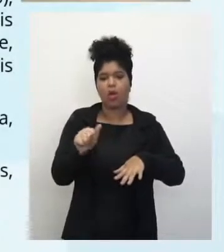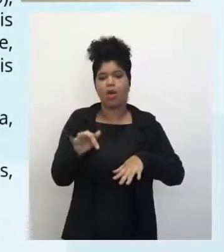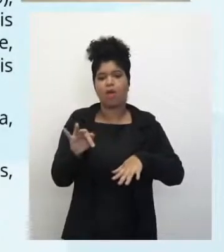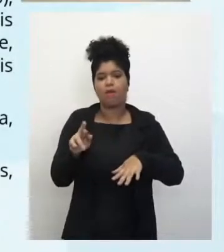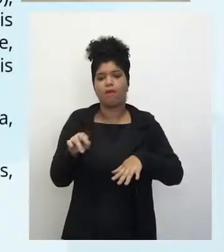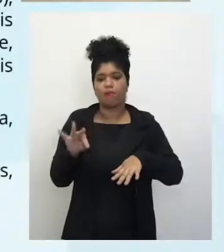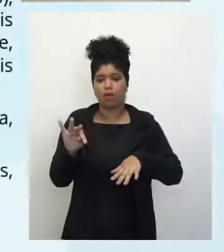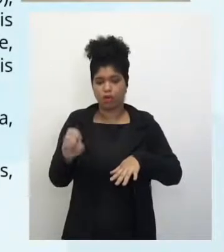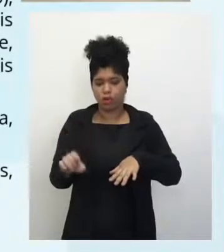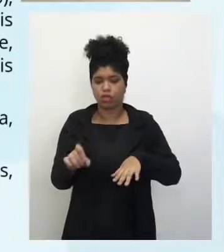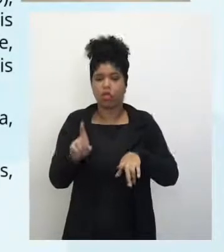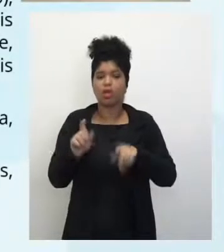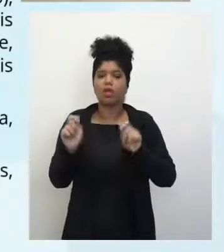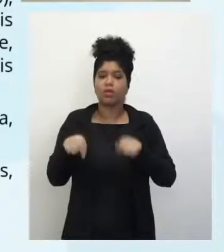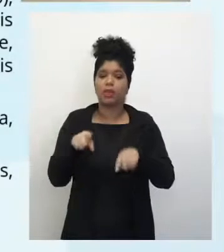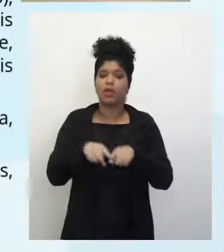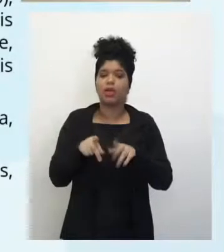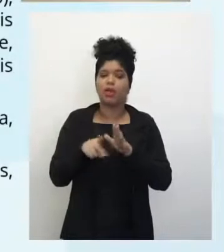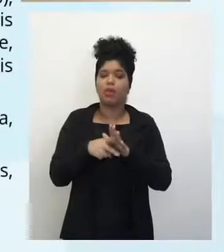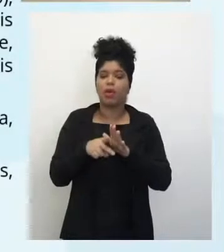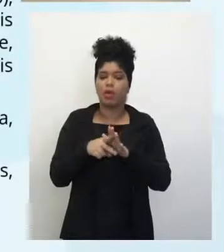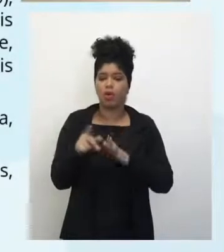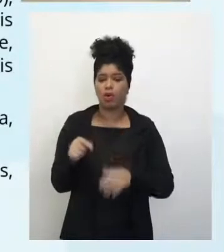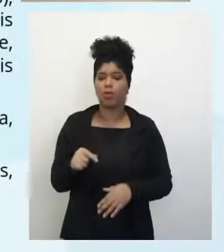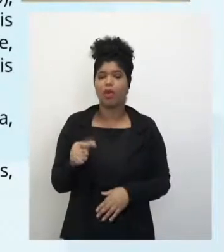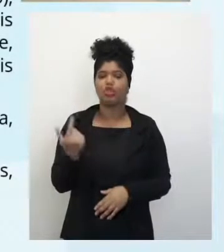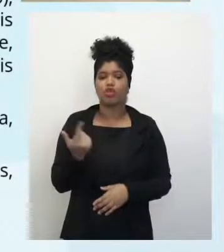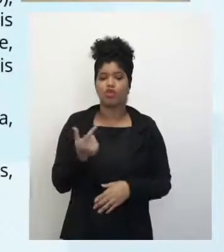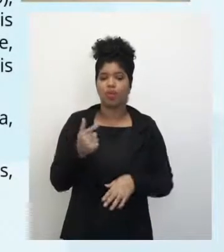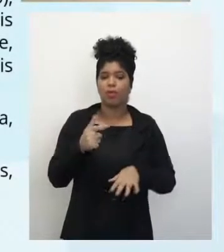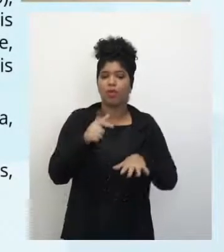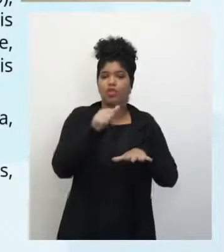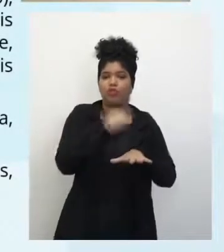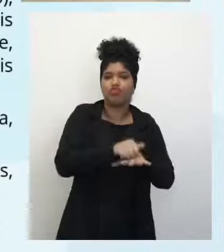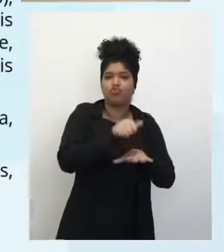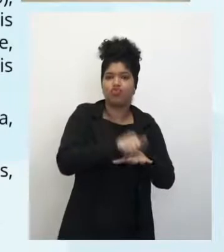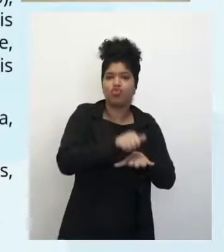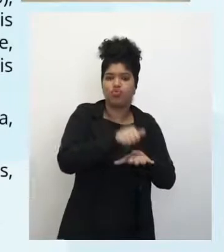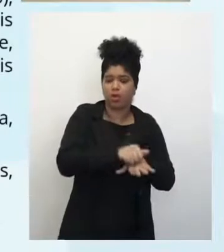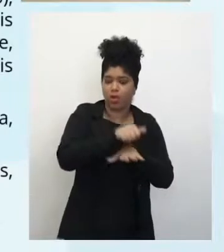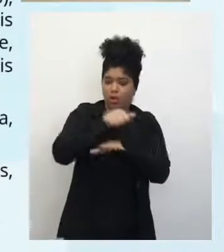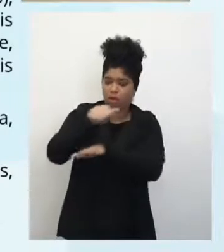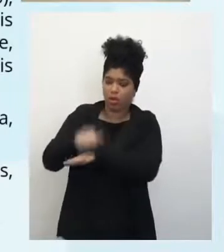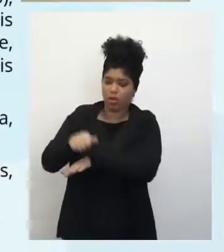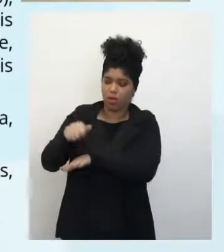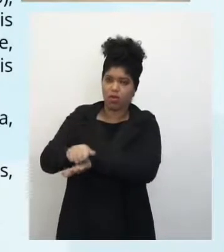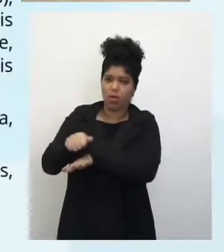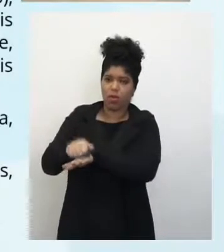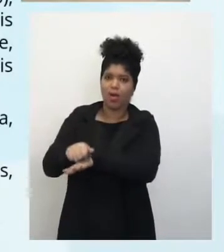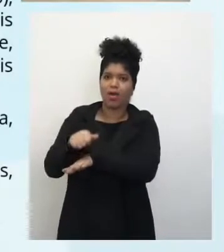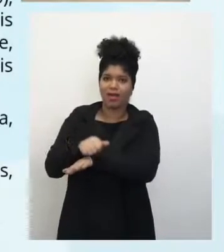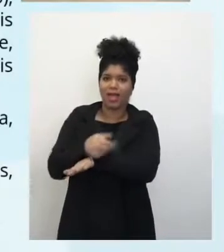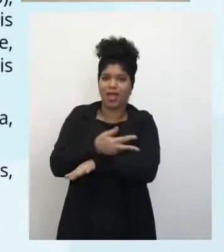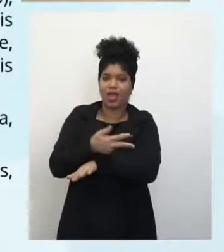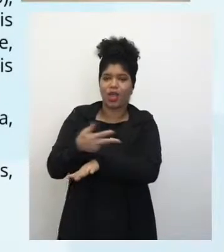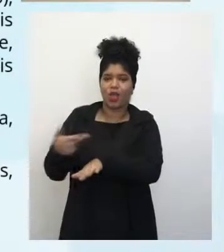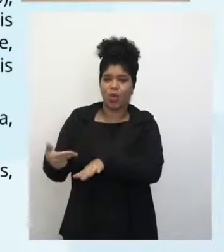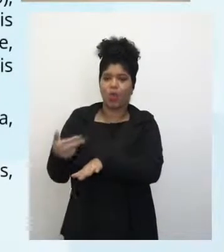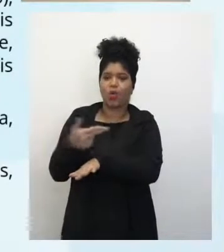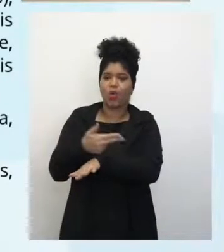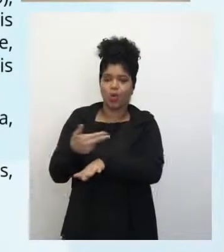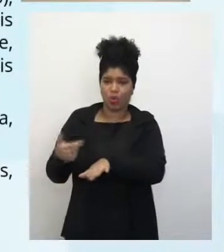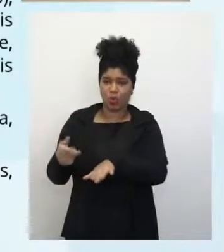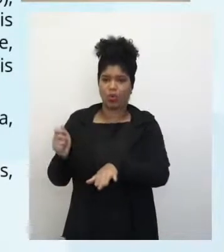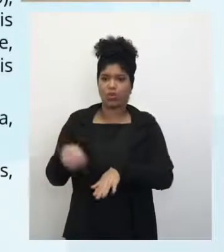fazer também uma gravação em metal através, né, da marchetaria ou qualquer outro, né, meio que eu achar melhor, tá bom?